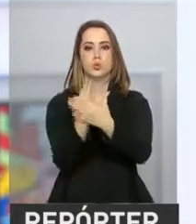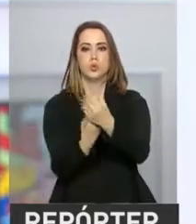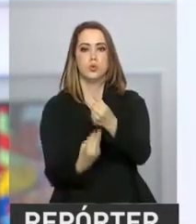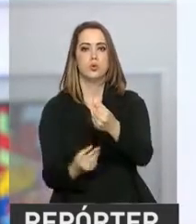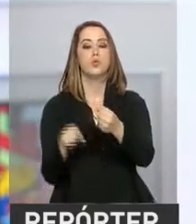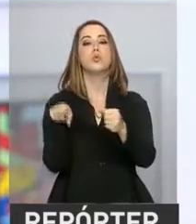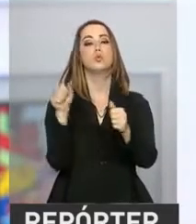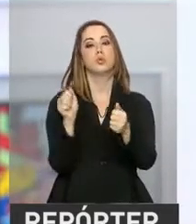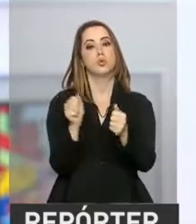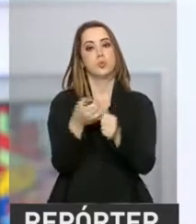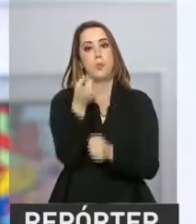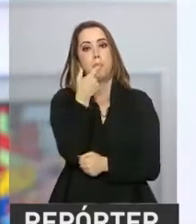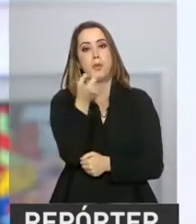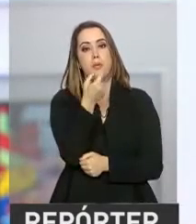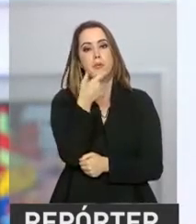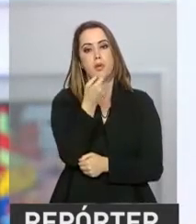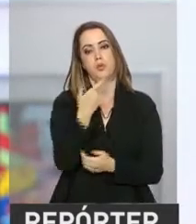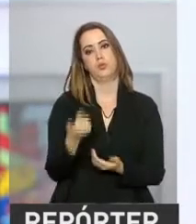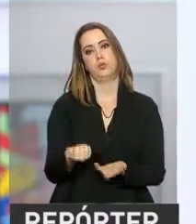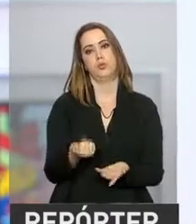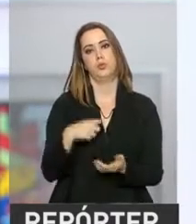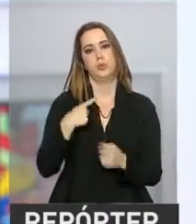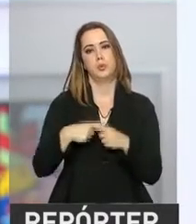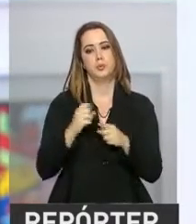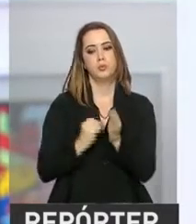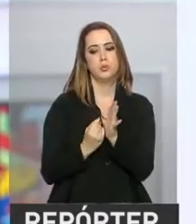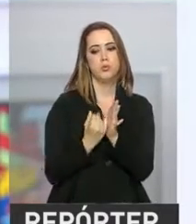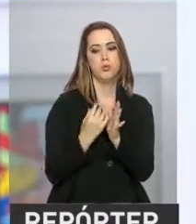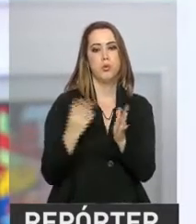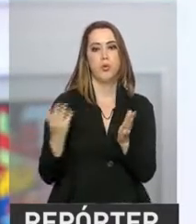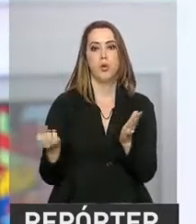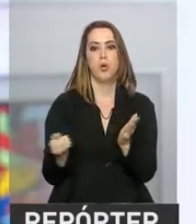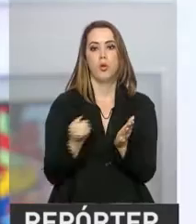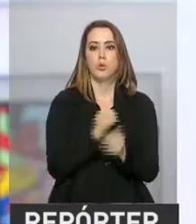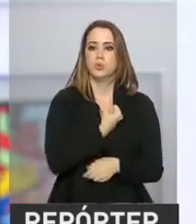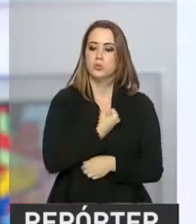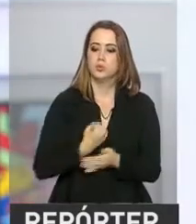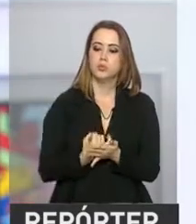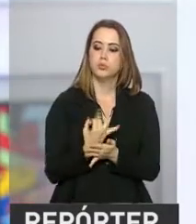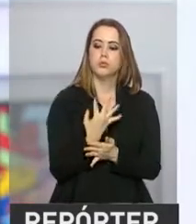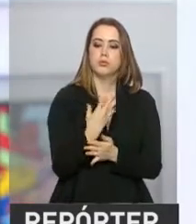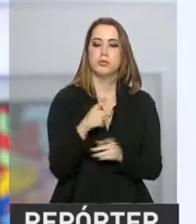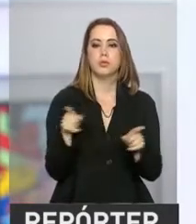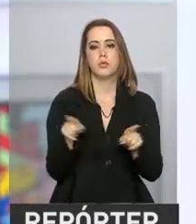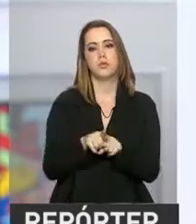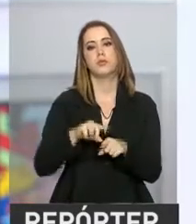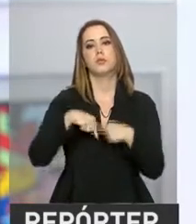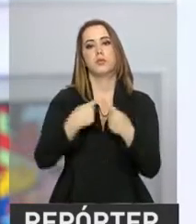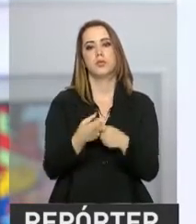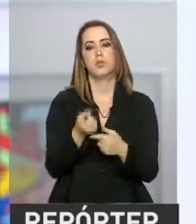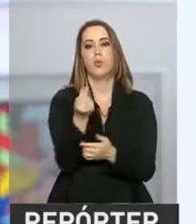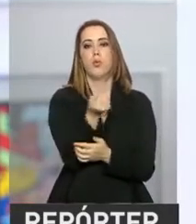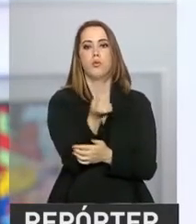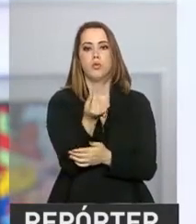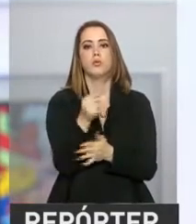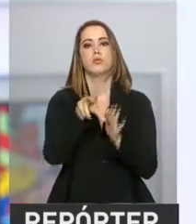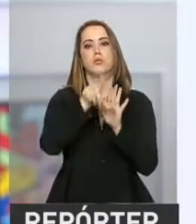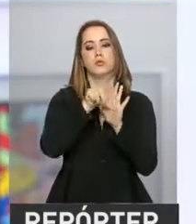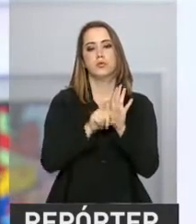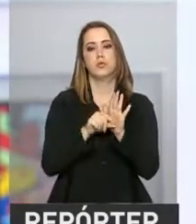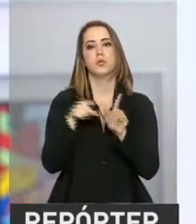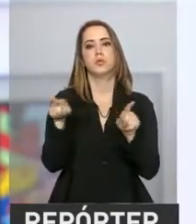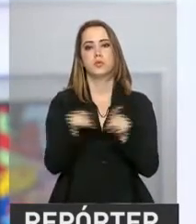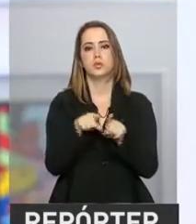a quantidade, conseguimos melhor preço. Estamos aqui também alterando alguns protocolos de medicamentos que estão sendo, poderão